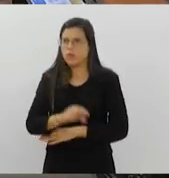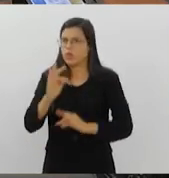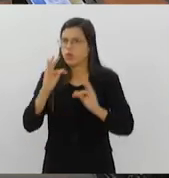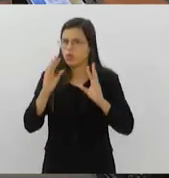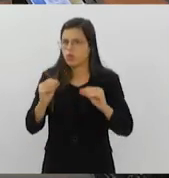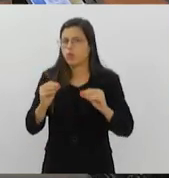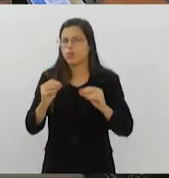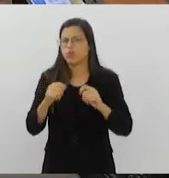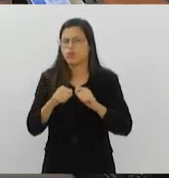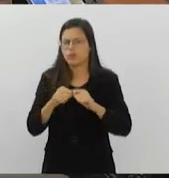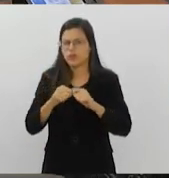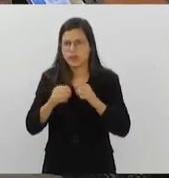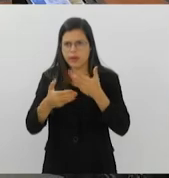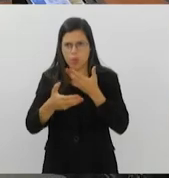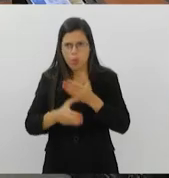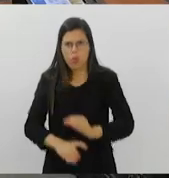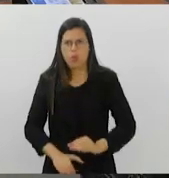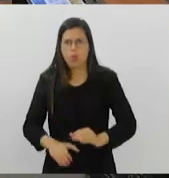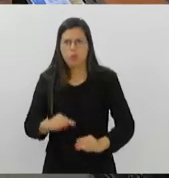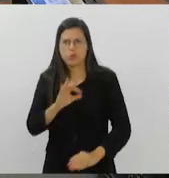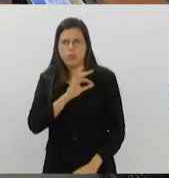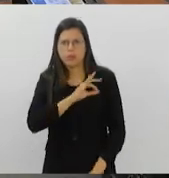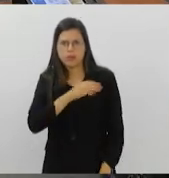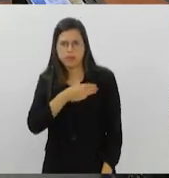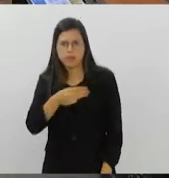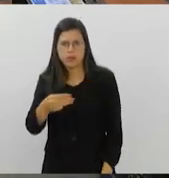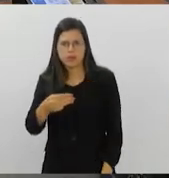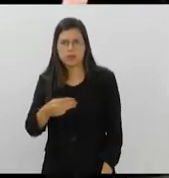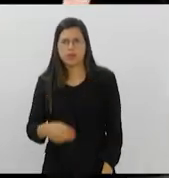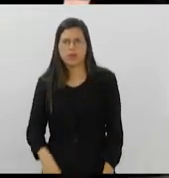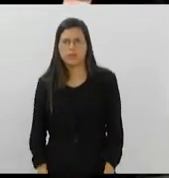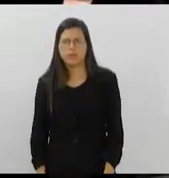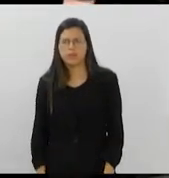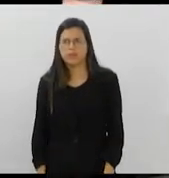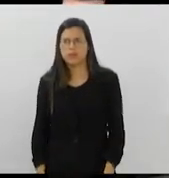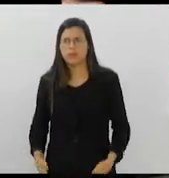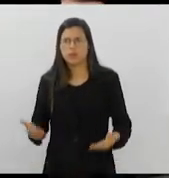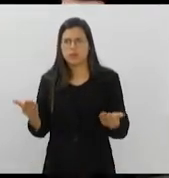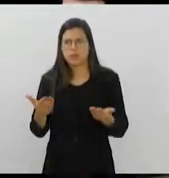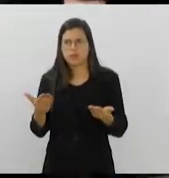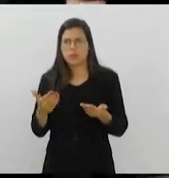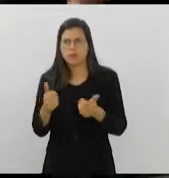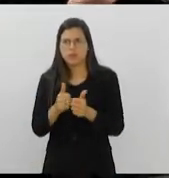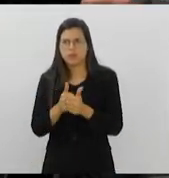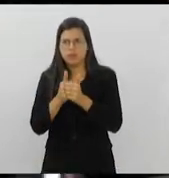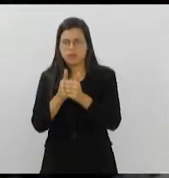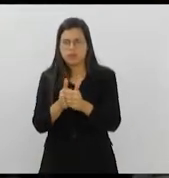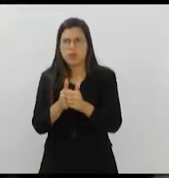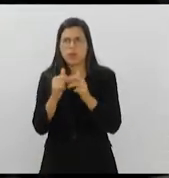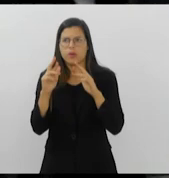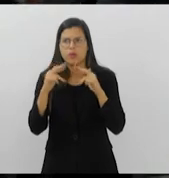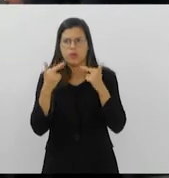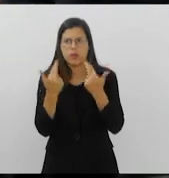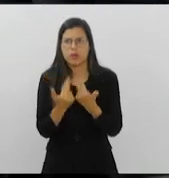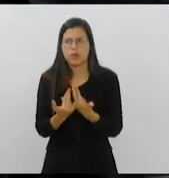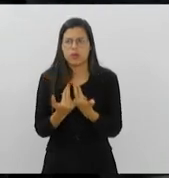Polícia Militar que hoje estão presentes aqui acompanhando a sessão. Boa tarde a todos os parlamentares. Quero, antes de entrar